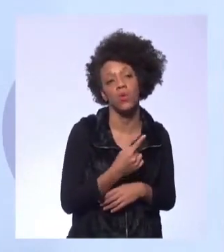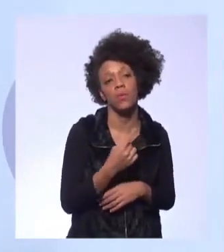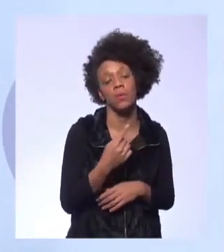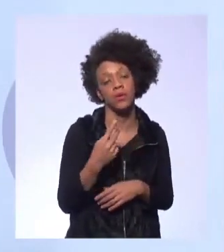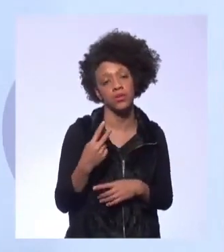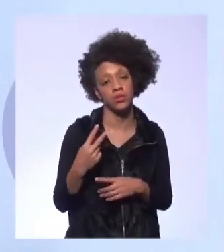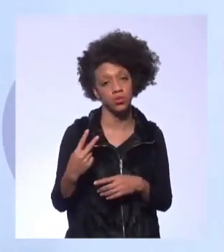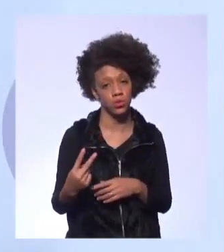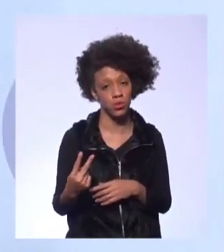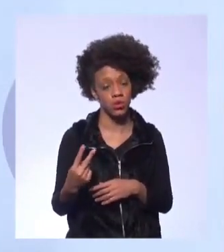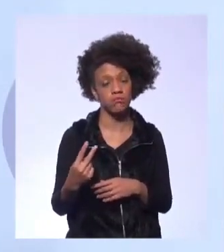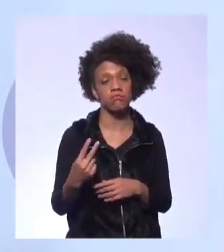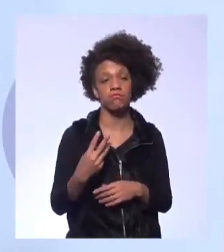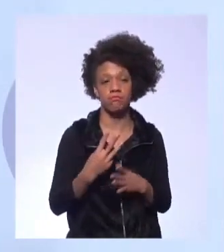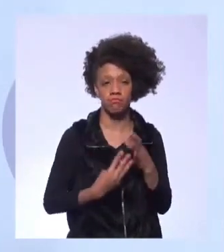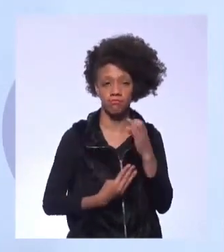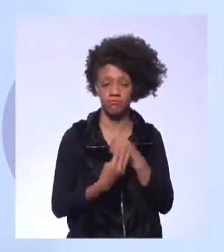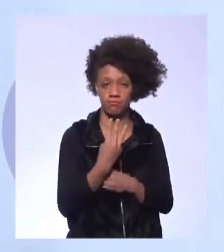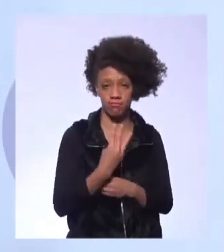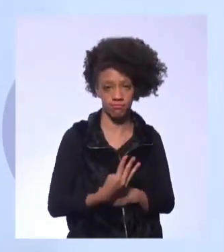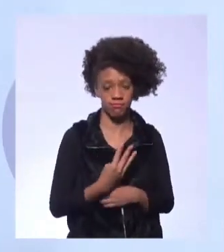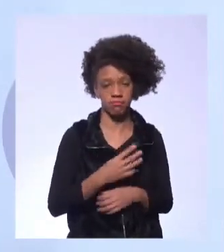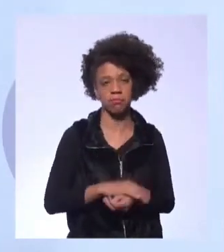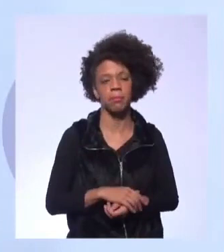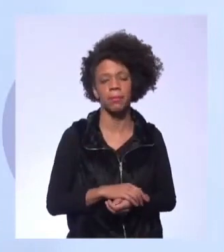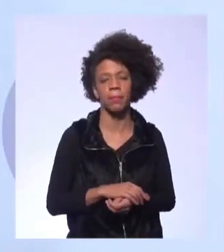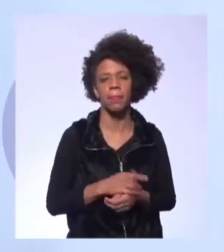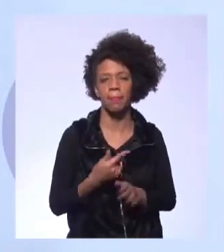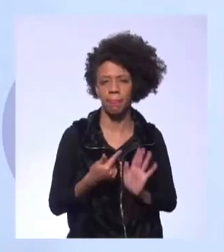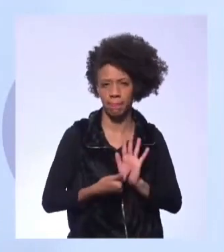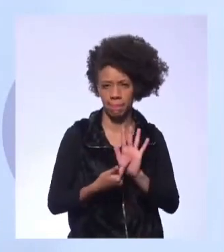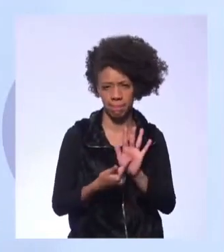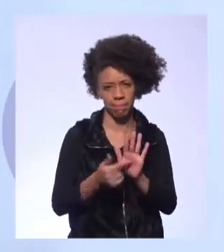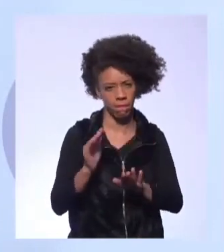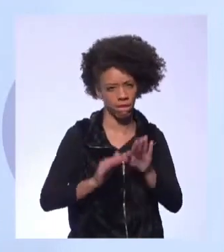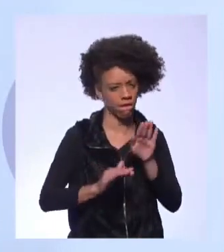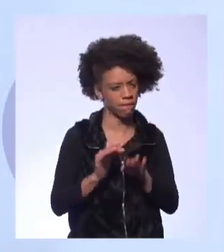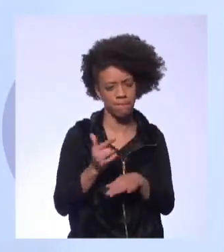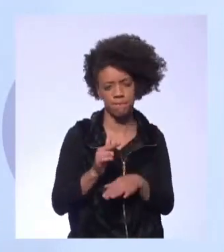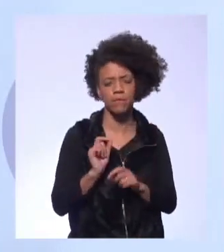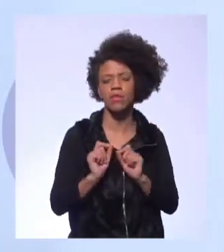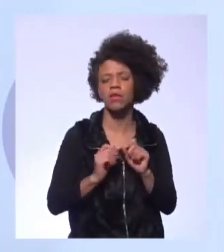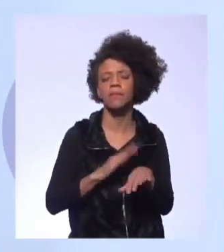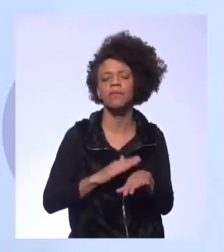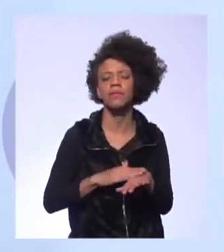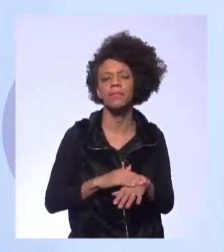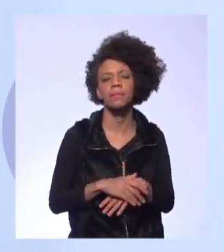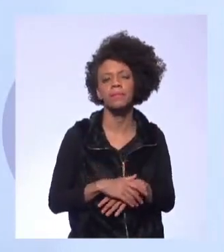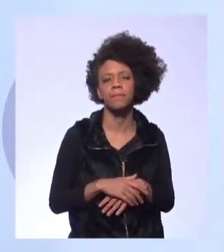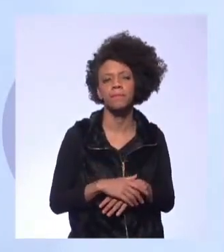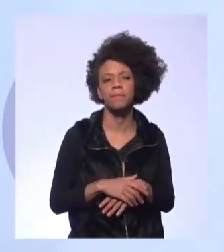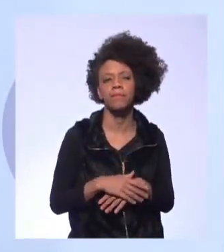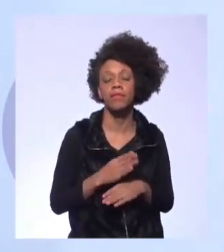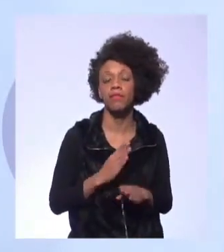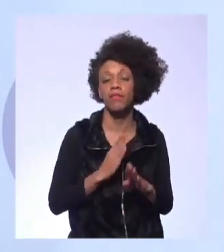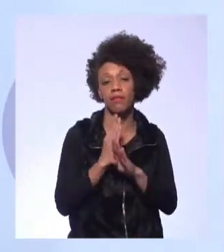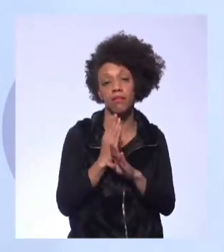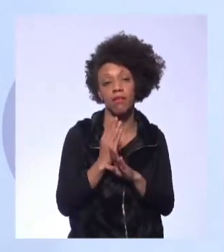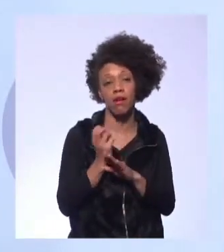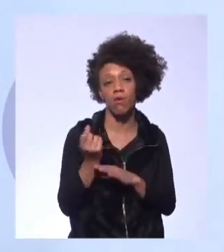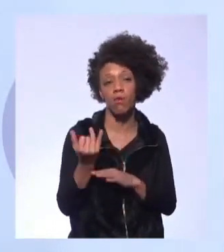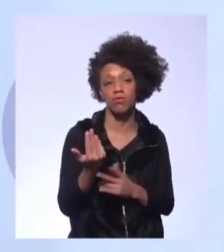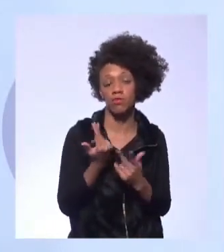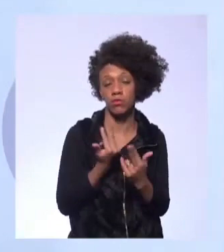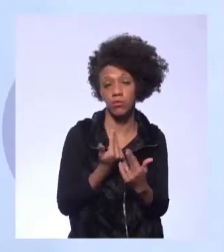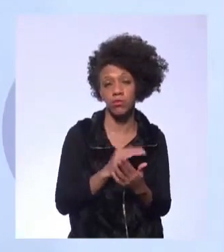3 oxigênio. A equação está balanceada? Não está balanceada. O que eu tenho que fazer? Achar a mesma quantidade de